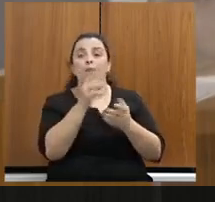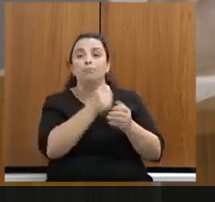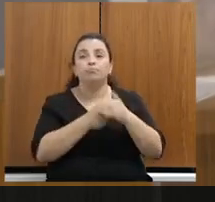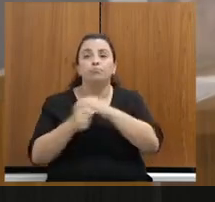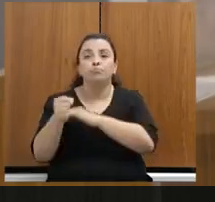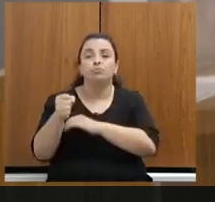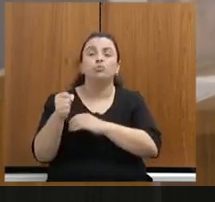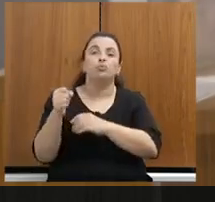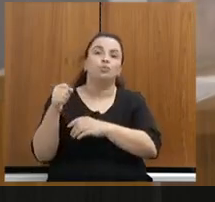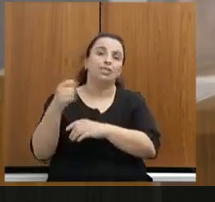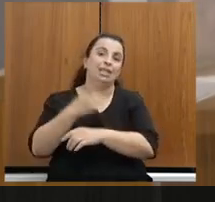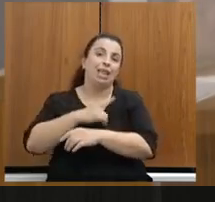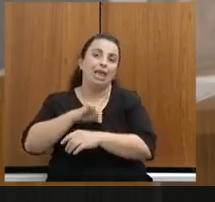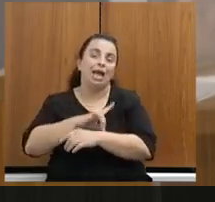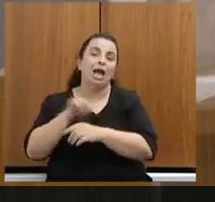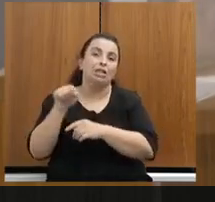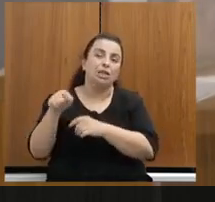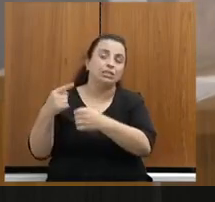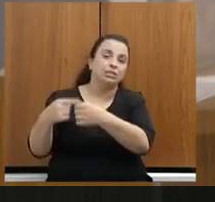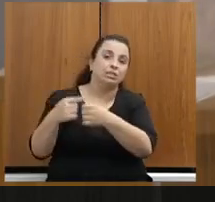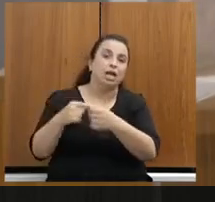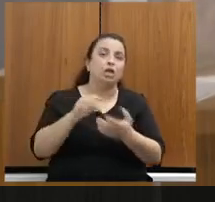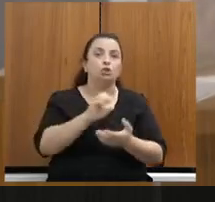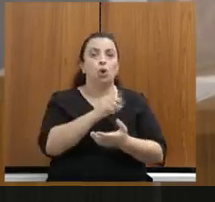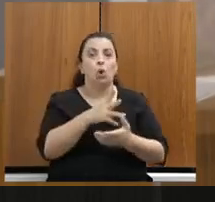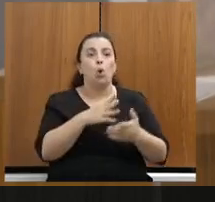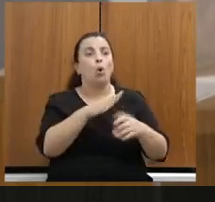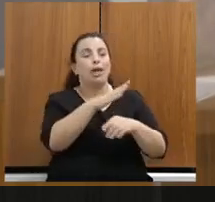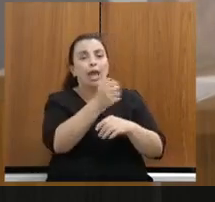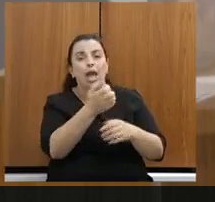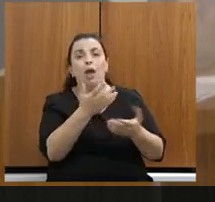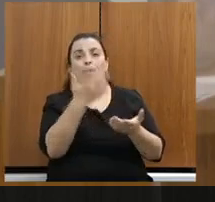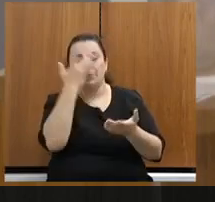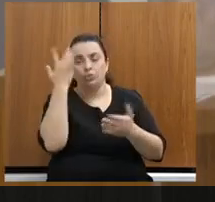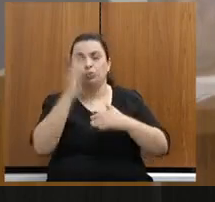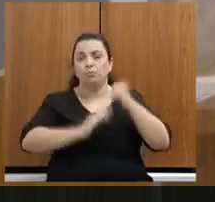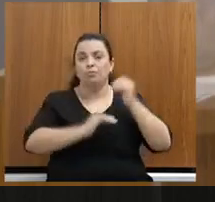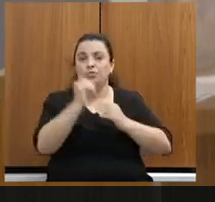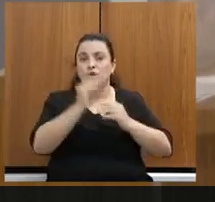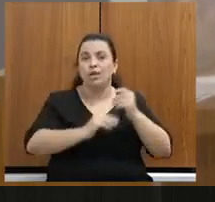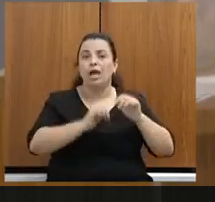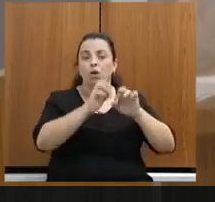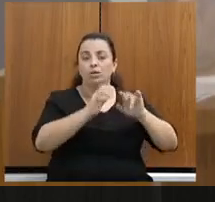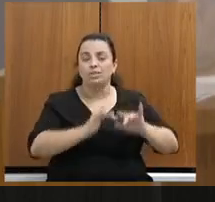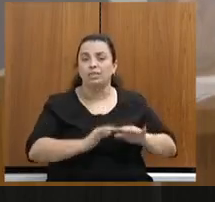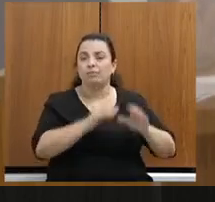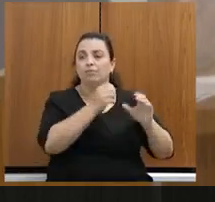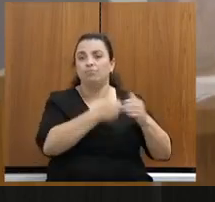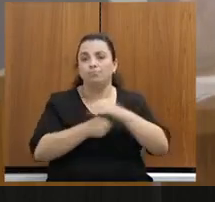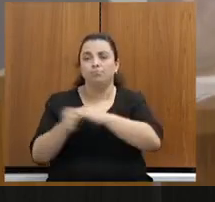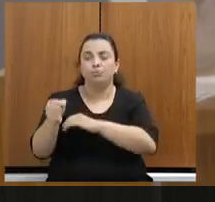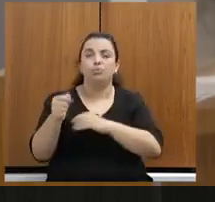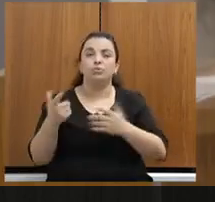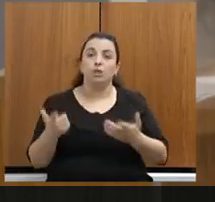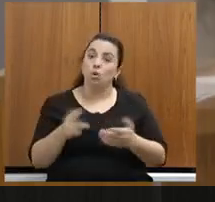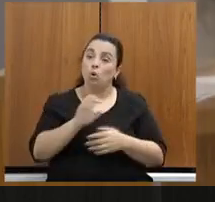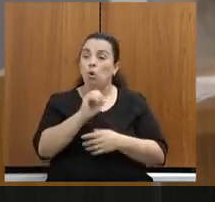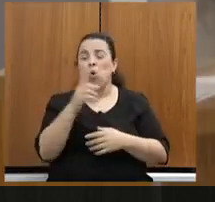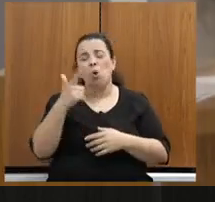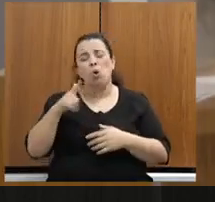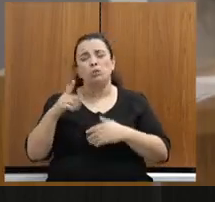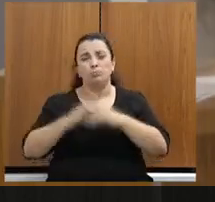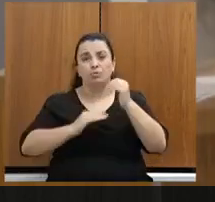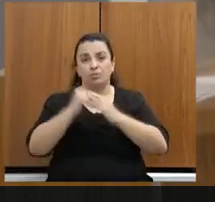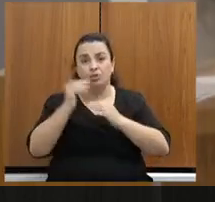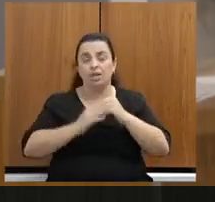um escrivão para aquela cidade alguma é peças mais fundamental há poucos dias